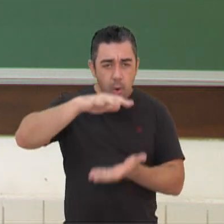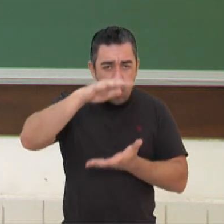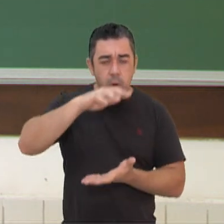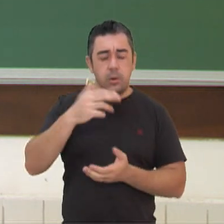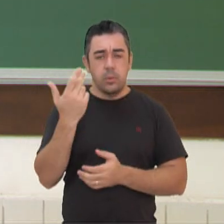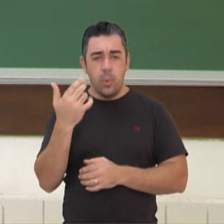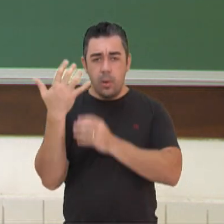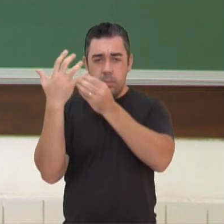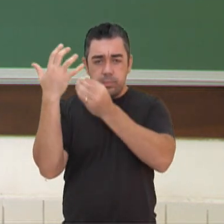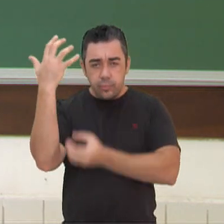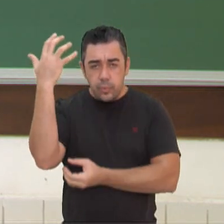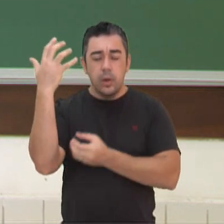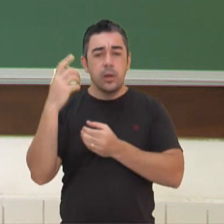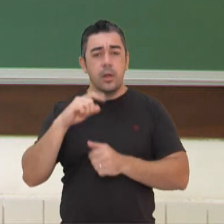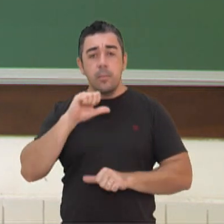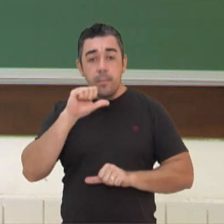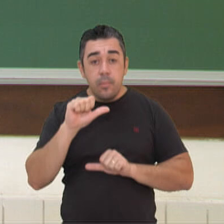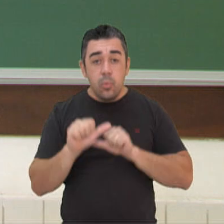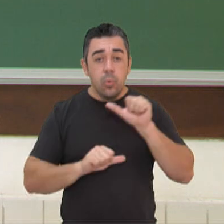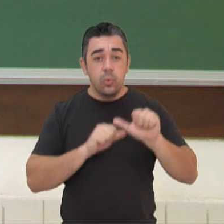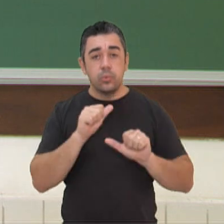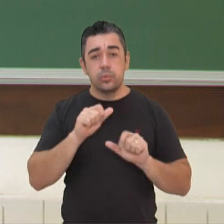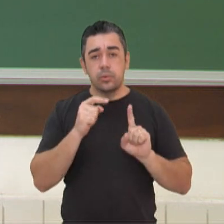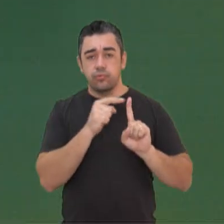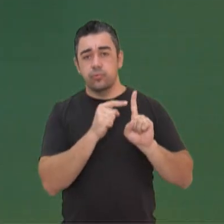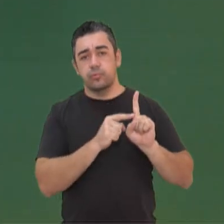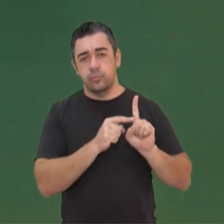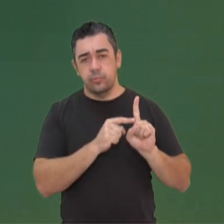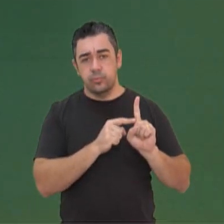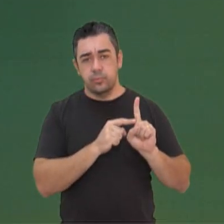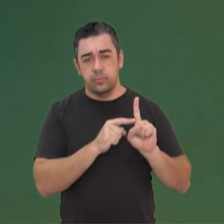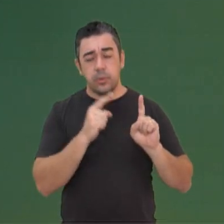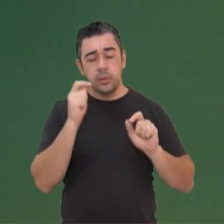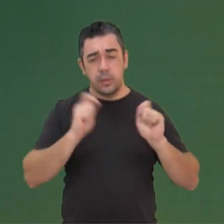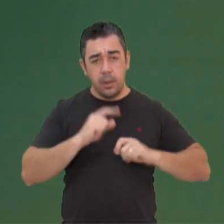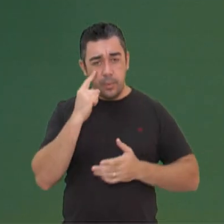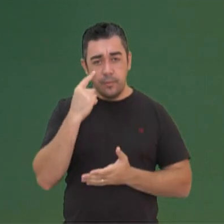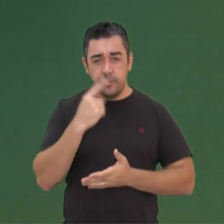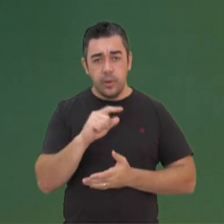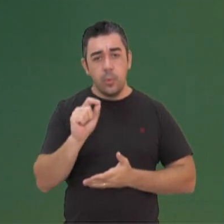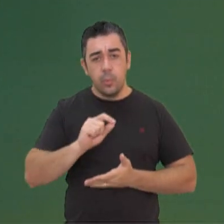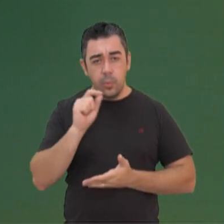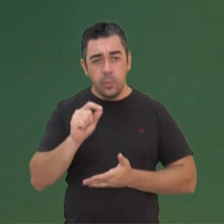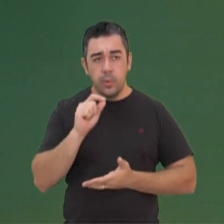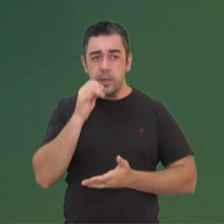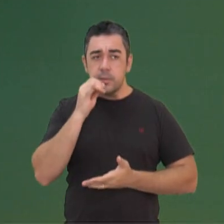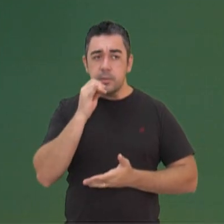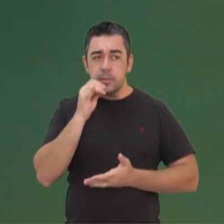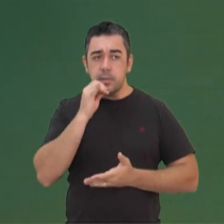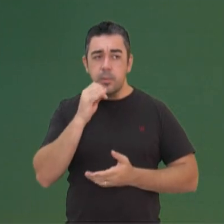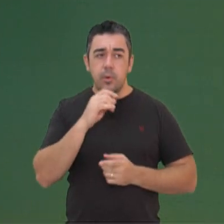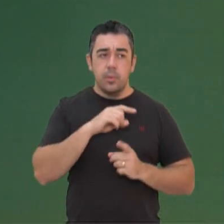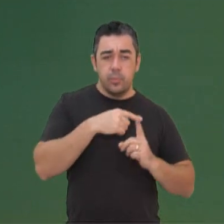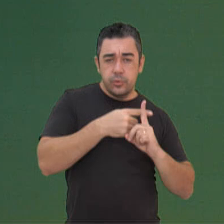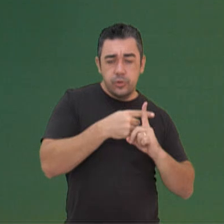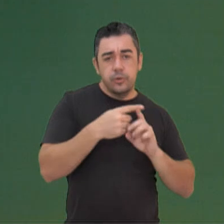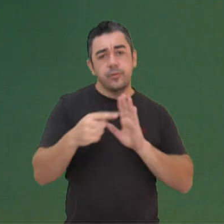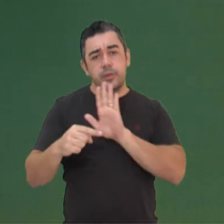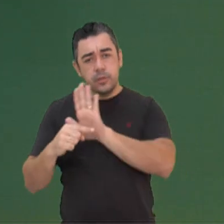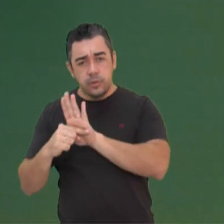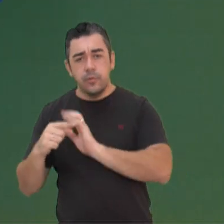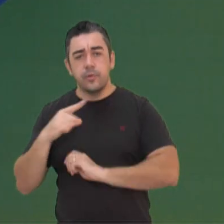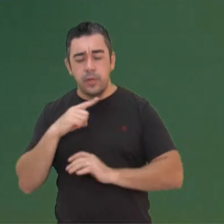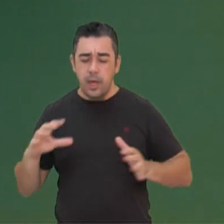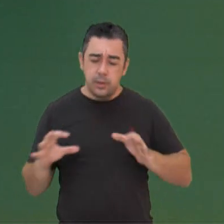vai se transformar em outras formas de energia. A forma mais fácil de verificar isso é que, como as cargas elétricas têm atração e repulsão, ela vai